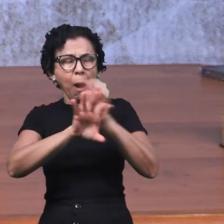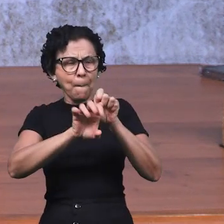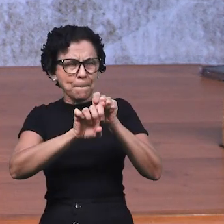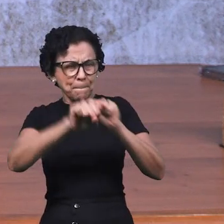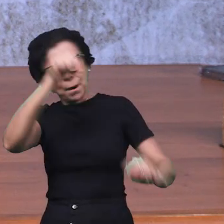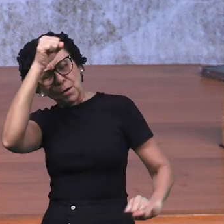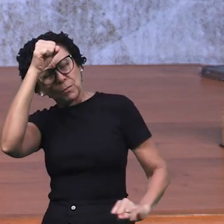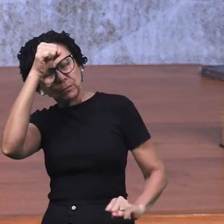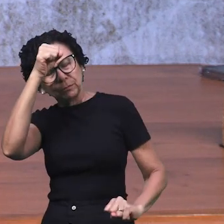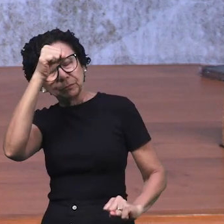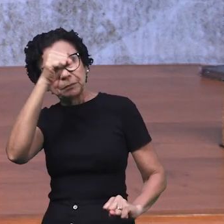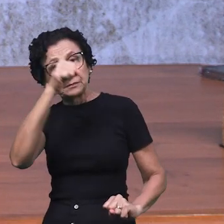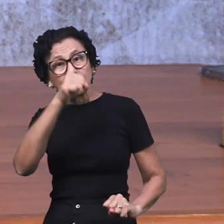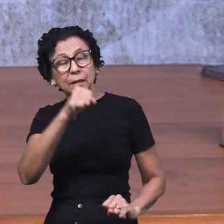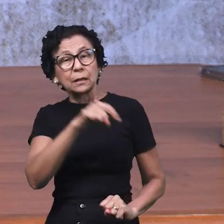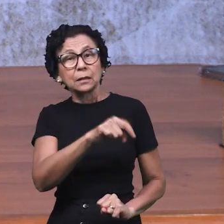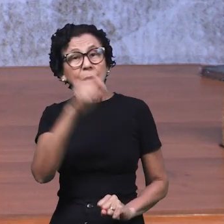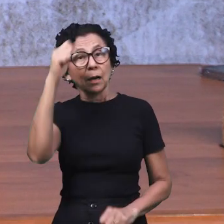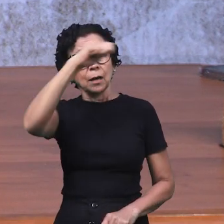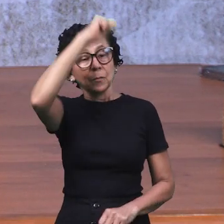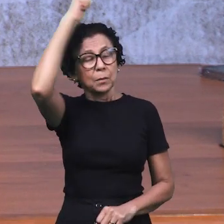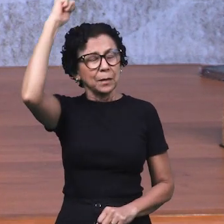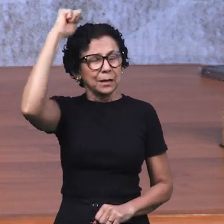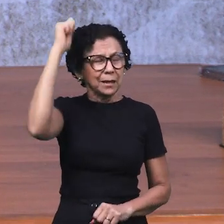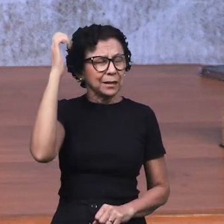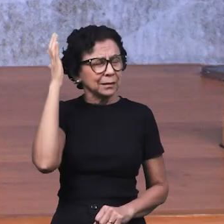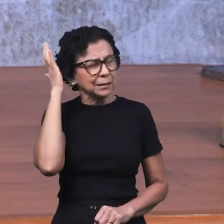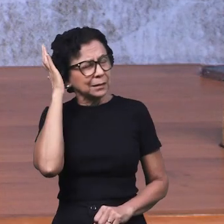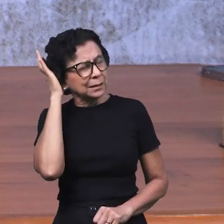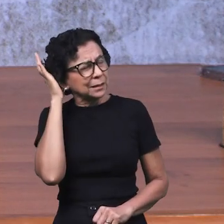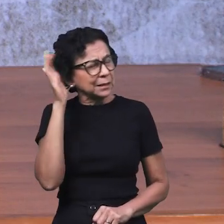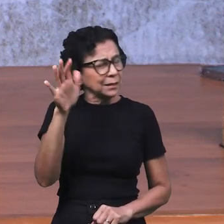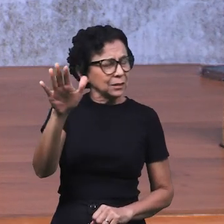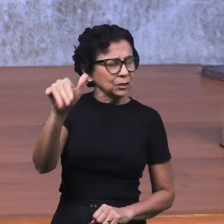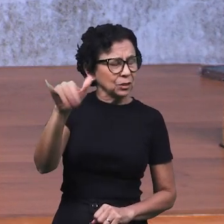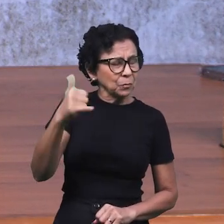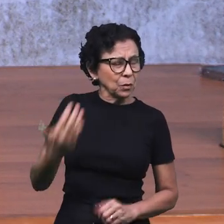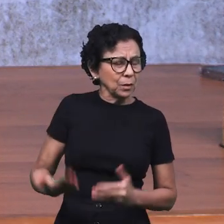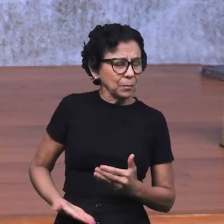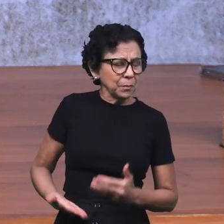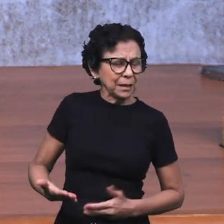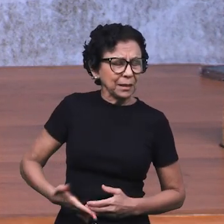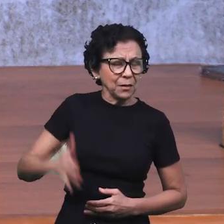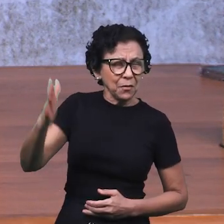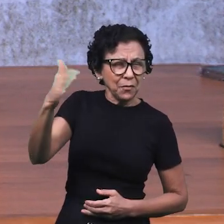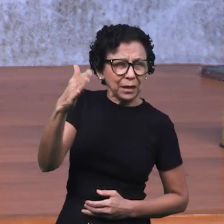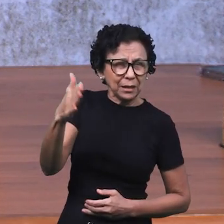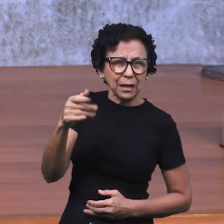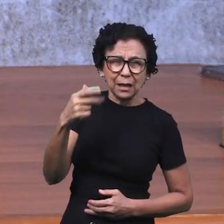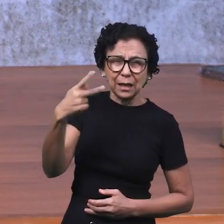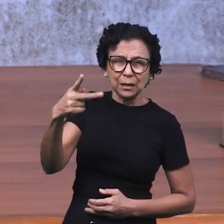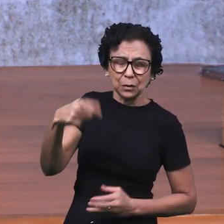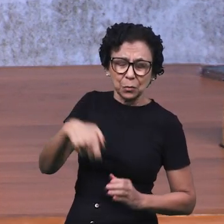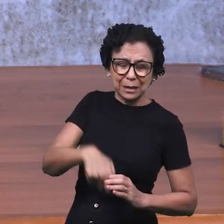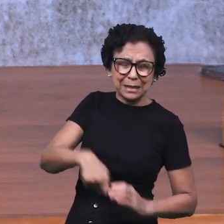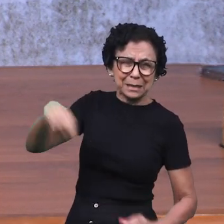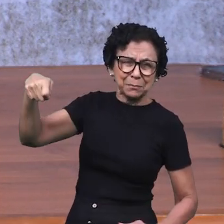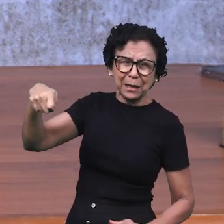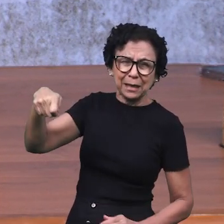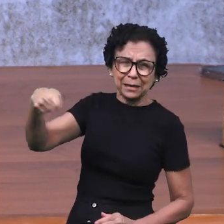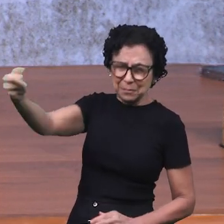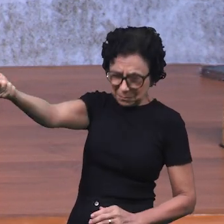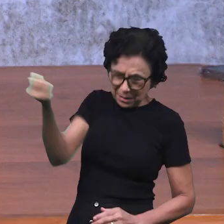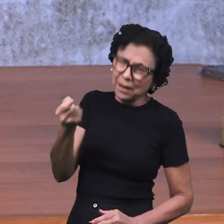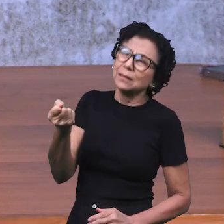ao moço que levava as suas armas e disse-lhe: desembanha a tua espada e